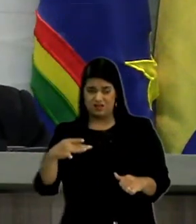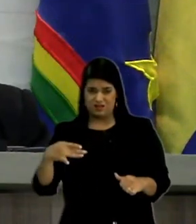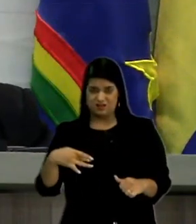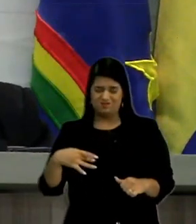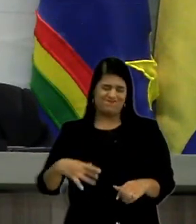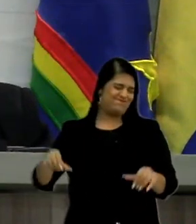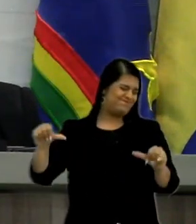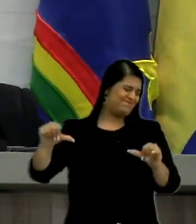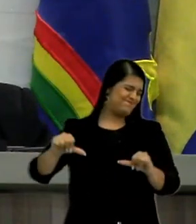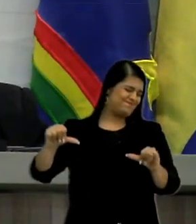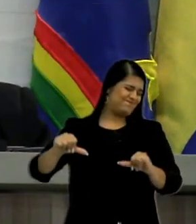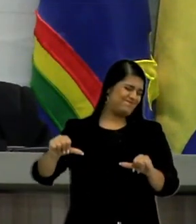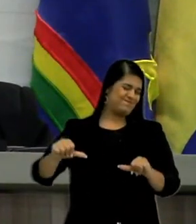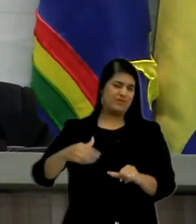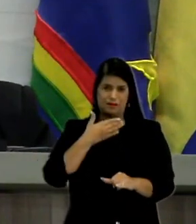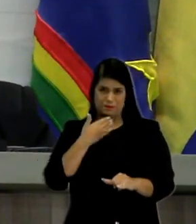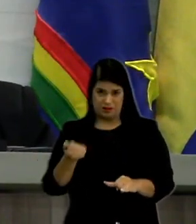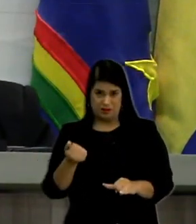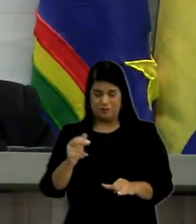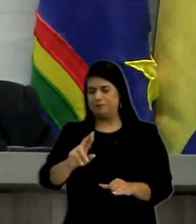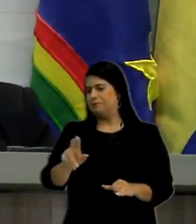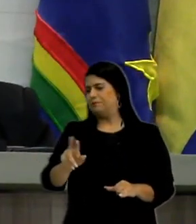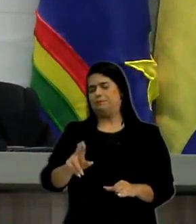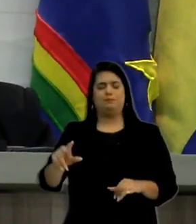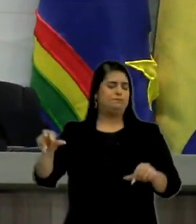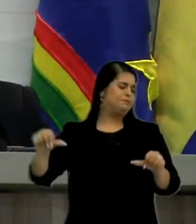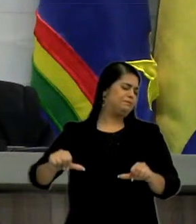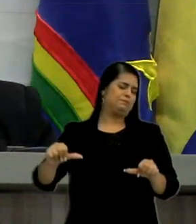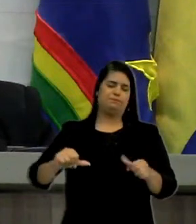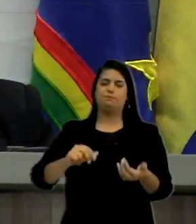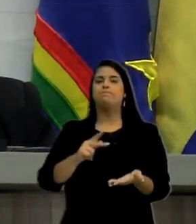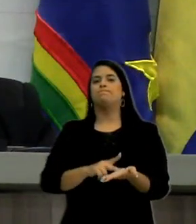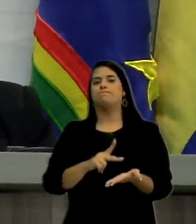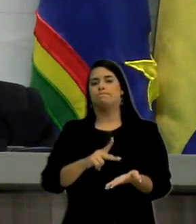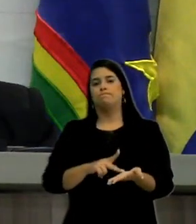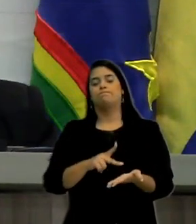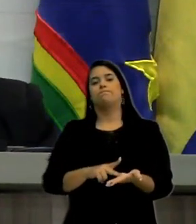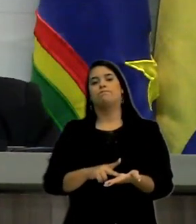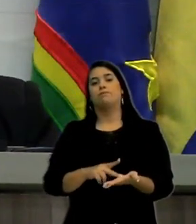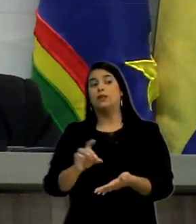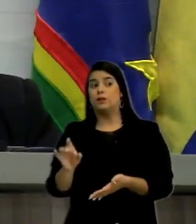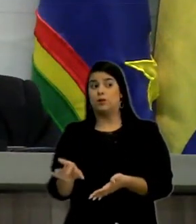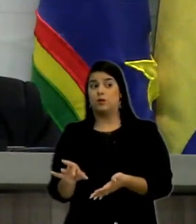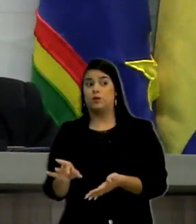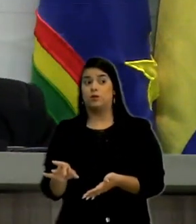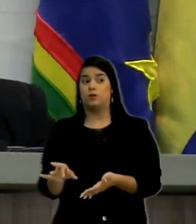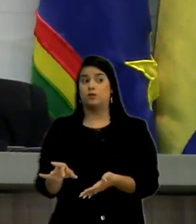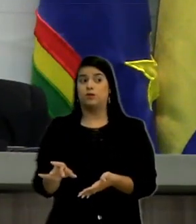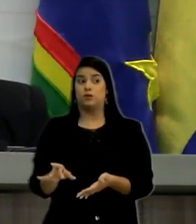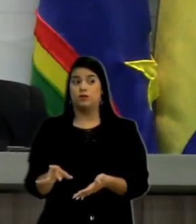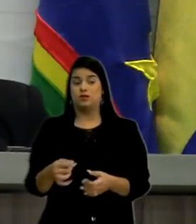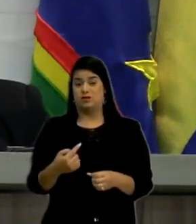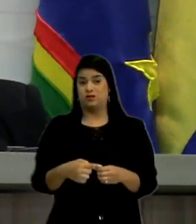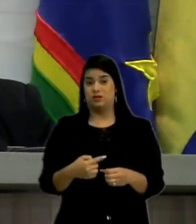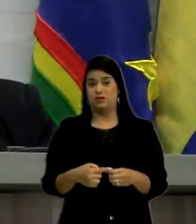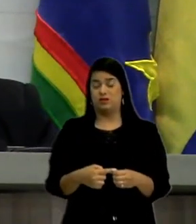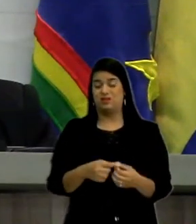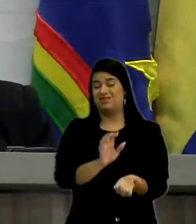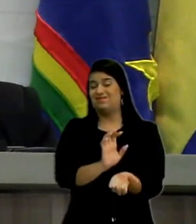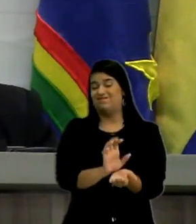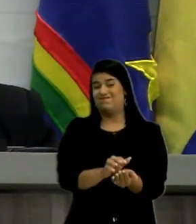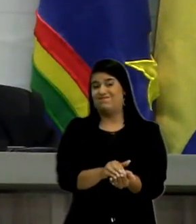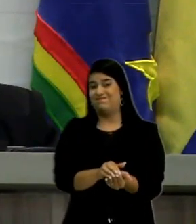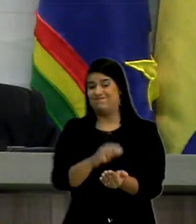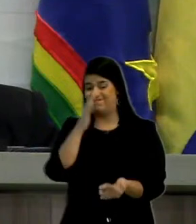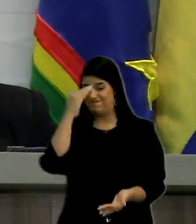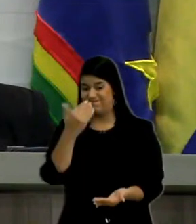vez pior. Não é melhor, é pior. Essa é a realidade, não só da nossa cidade, estado, e